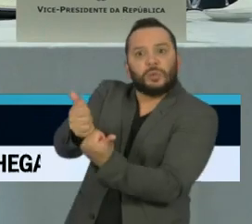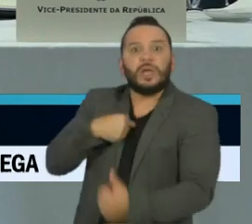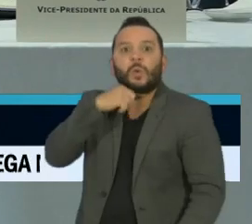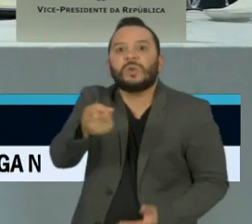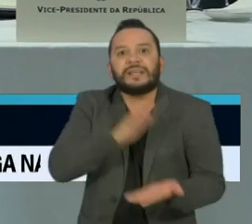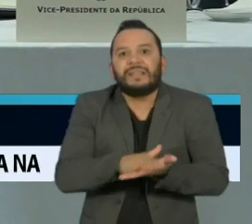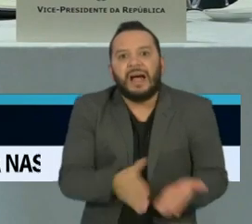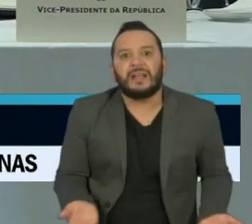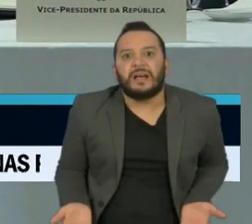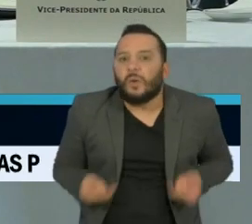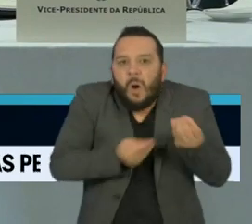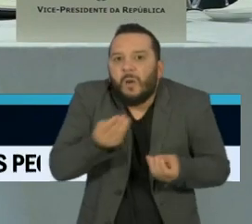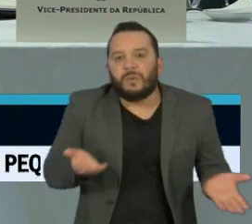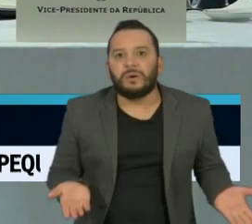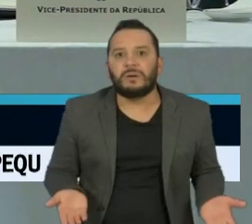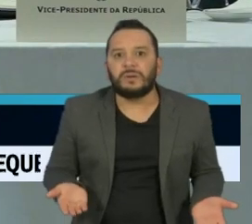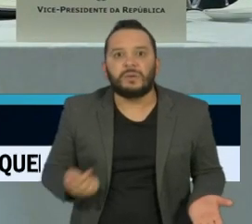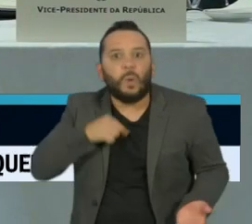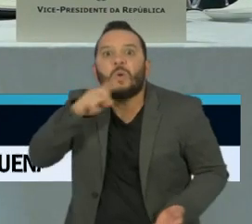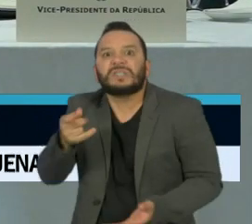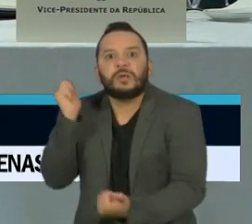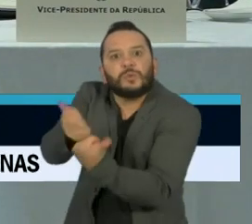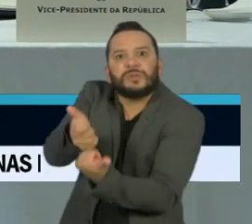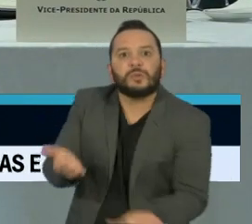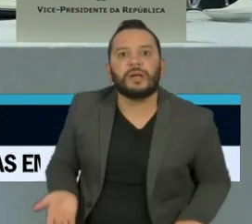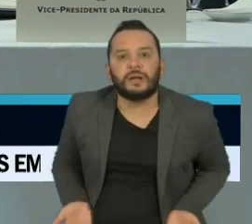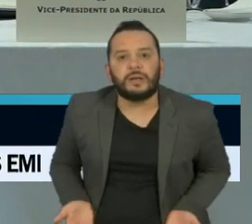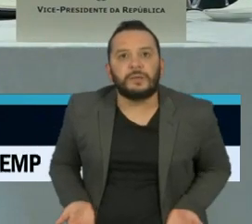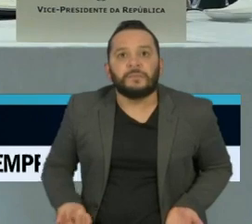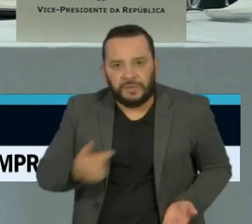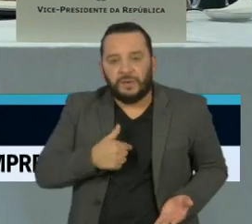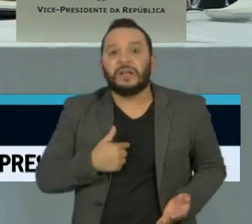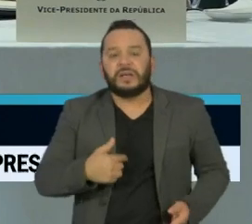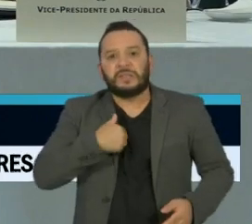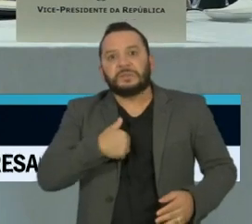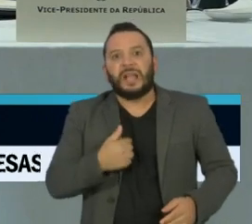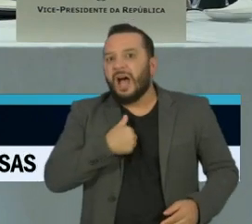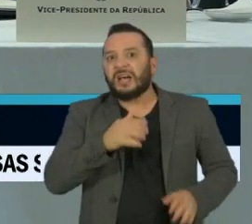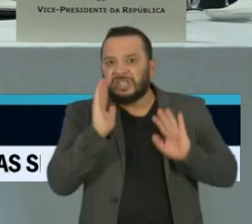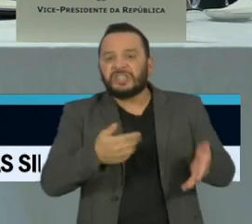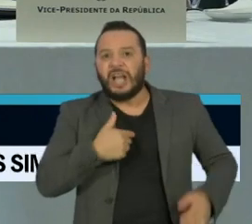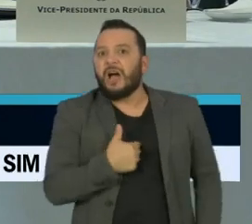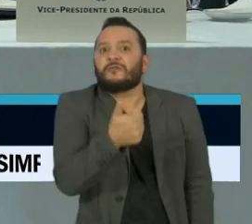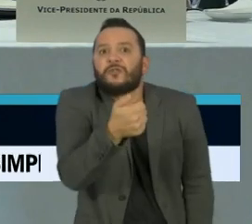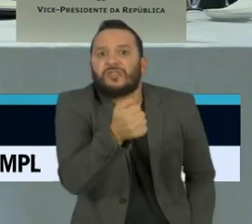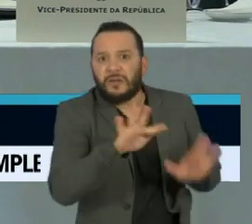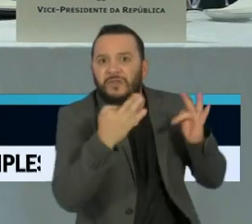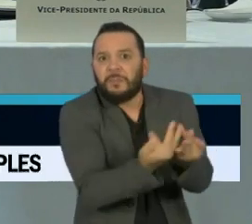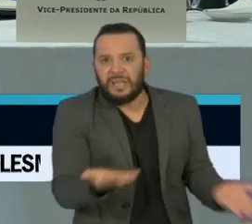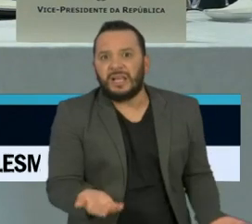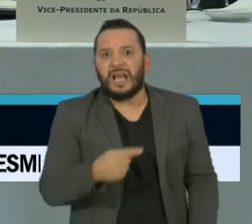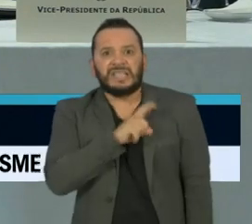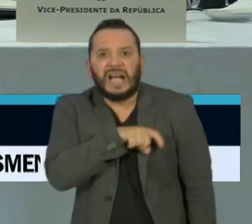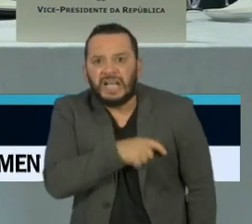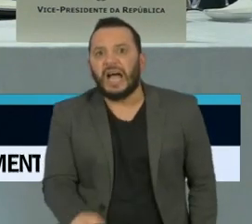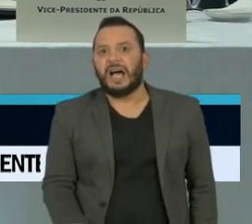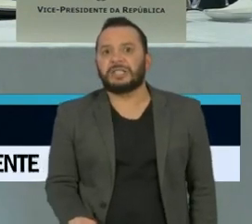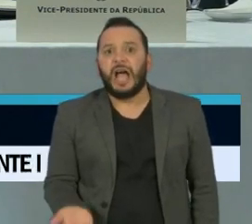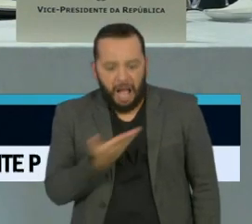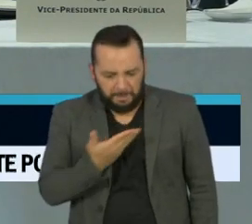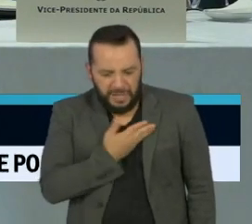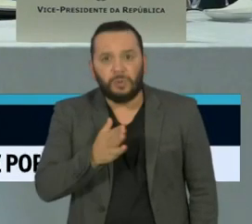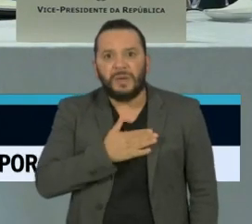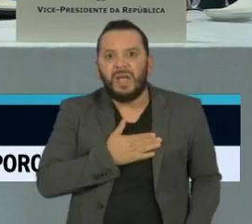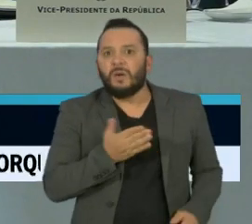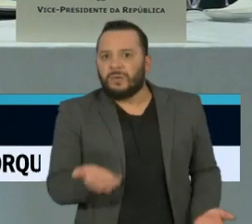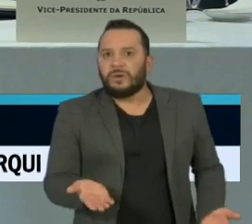e isso acabou e pela minha família toda e sacanagem o amigo